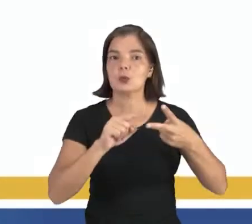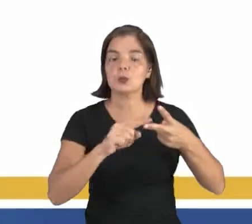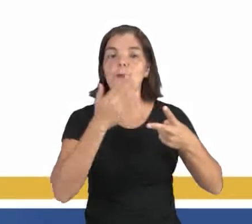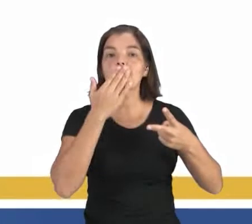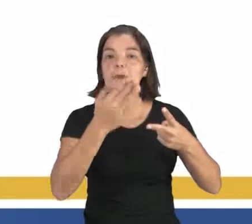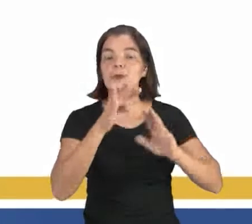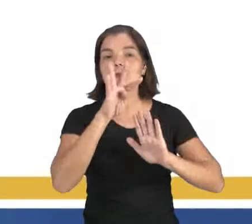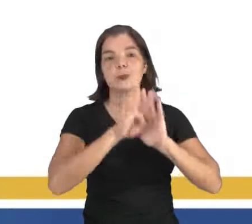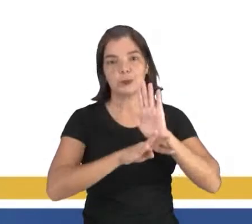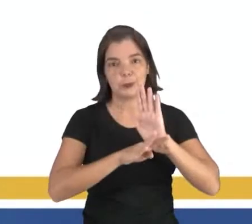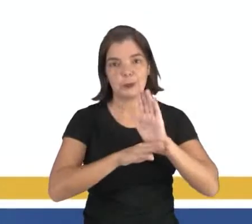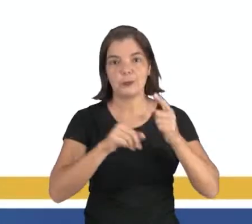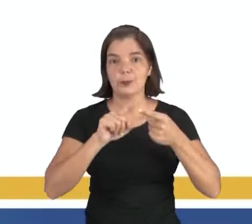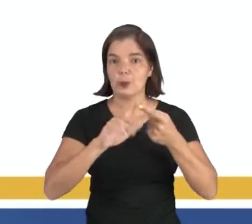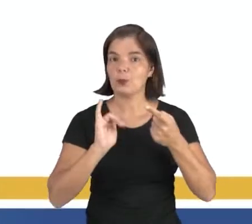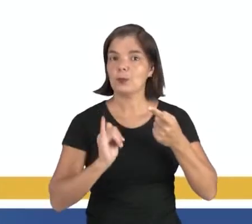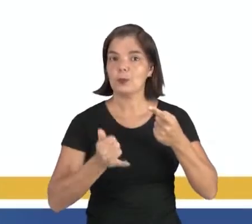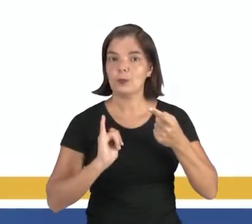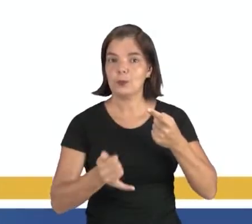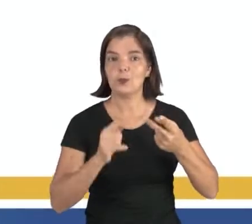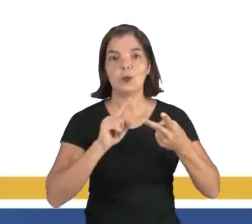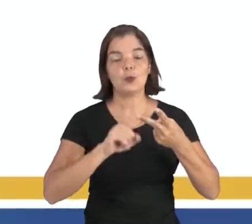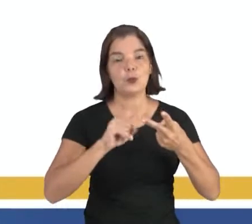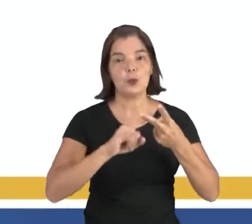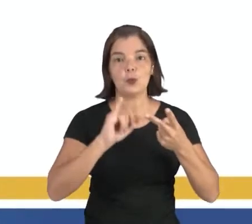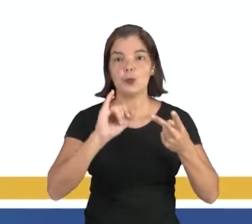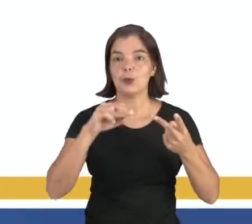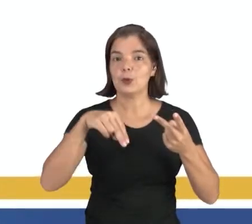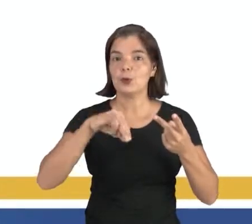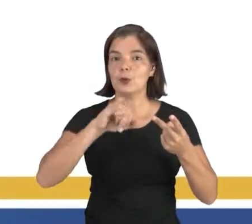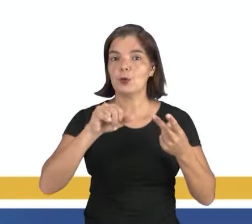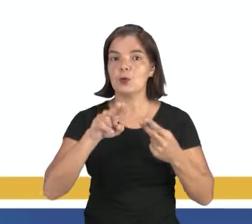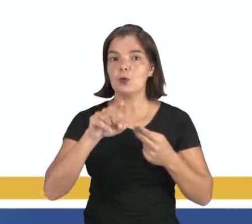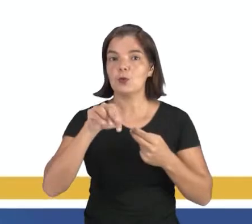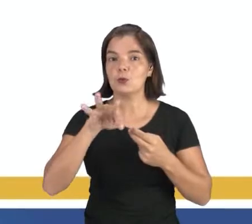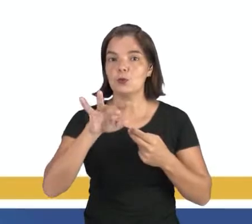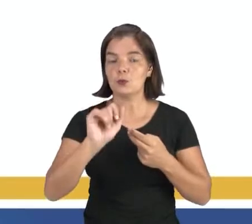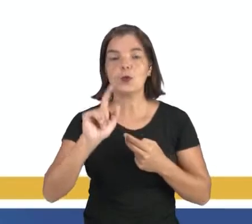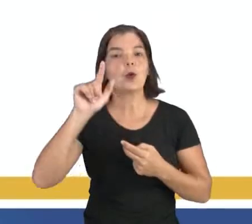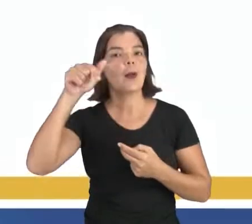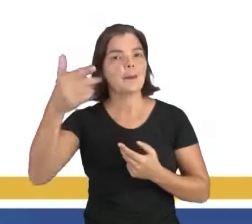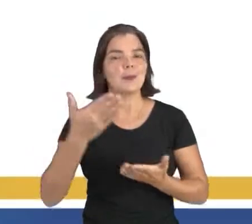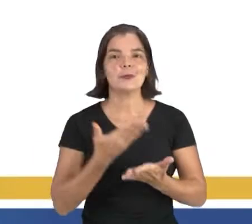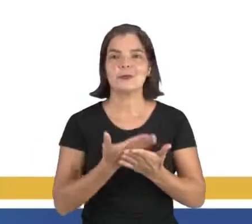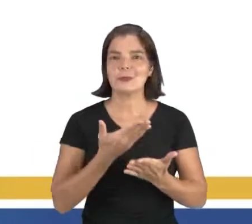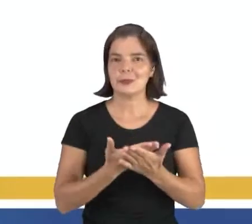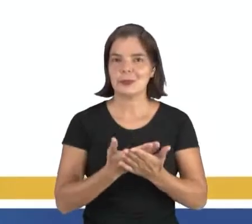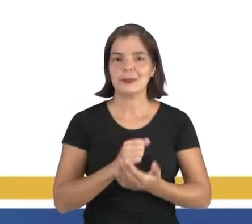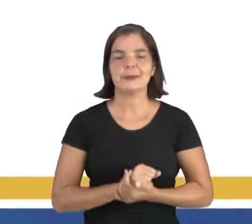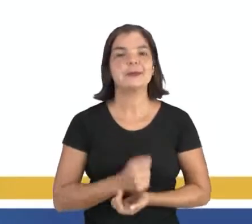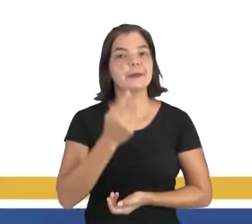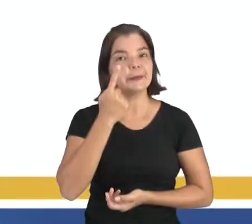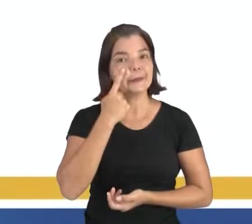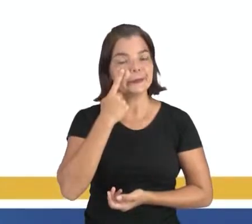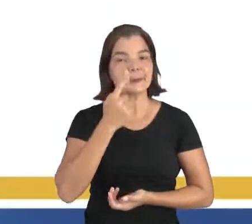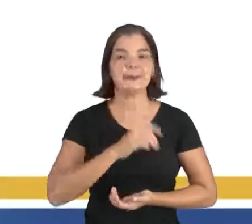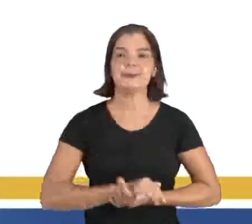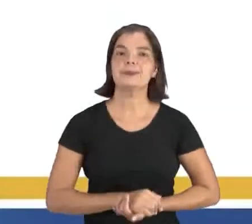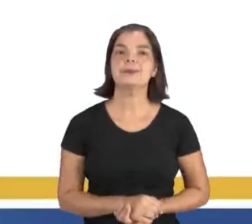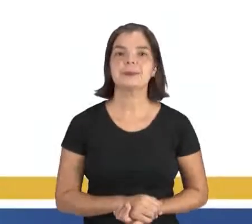tipos textuais: o narrativo e o injuntivo. Os demais ficarão para as próximas aulas. Vamos